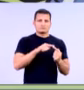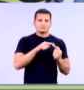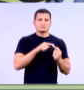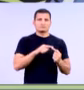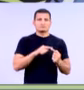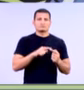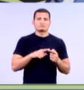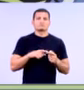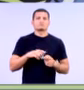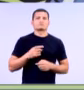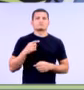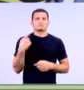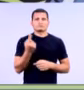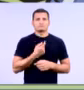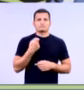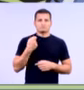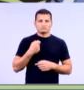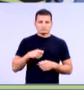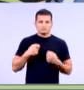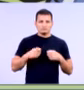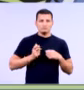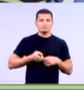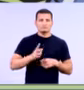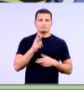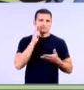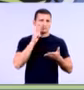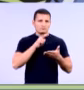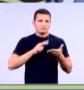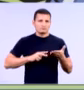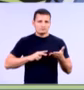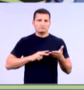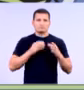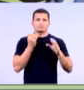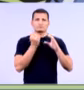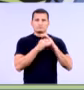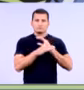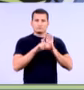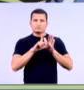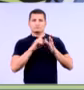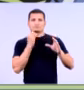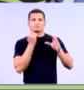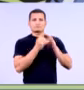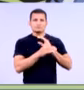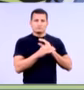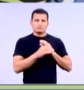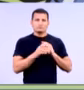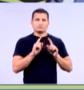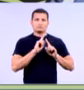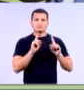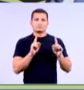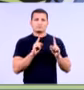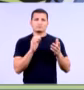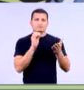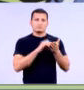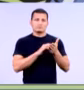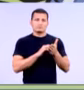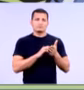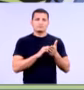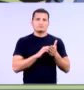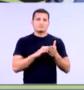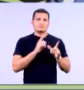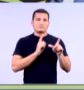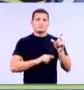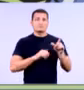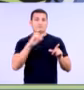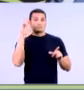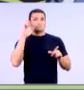gente precisa sempre ler bem antes a mensagem, antes de enviá-la, e não empregar fontes exageradas,